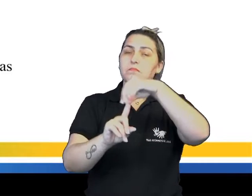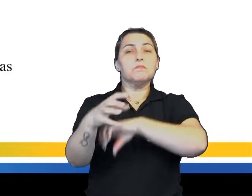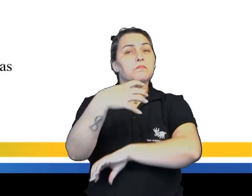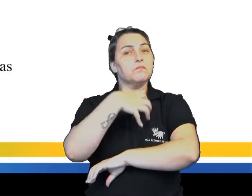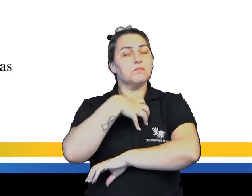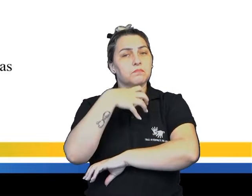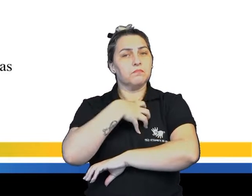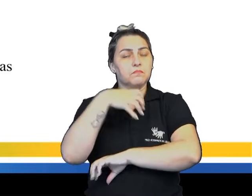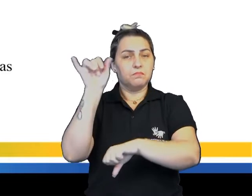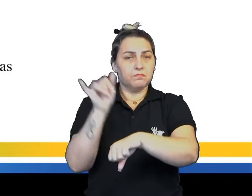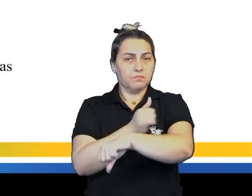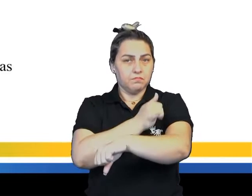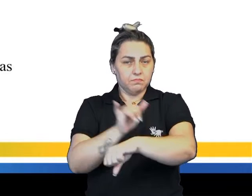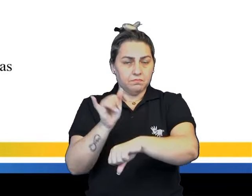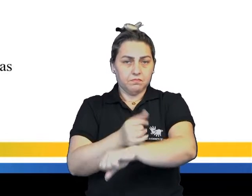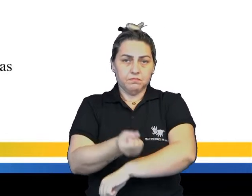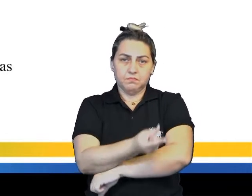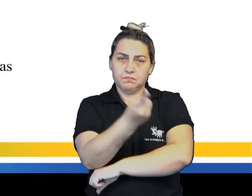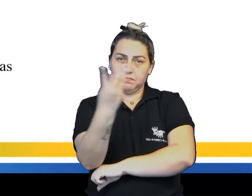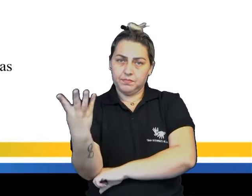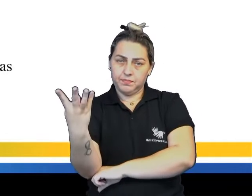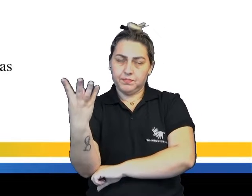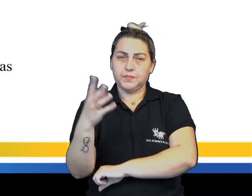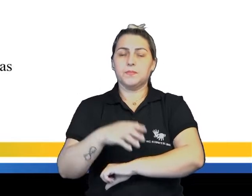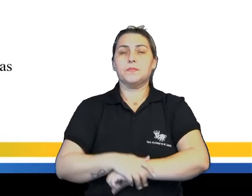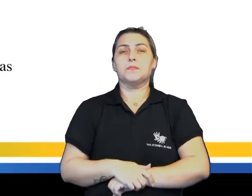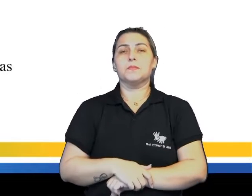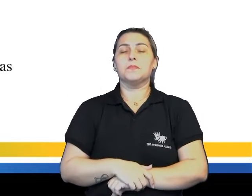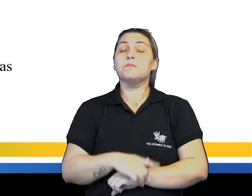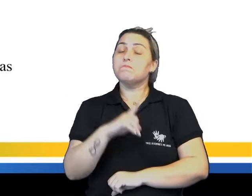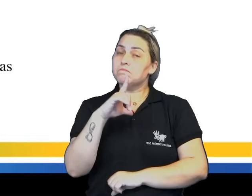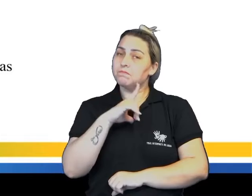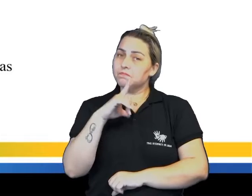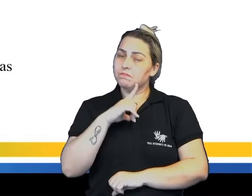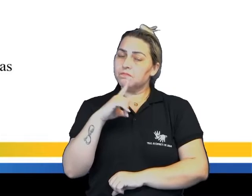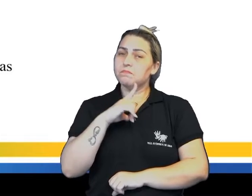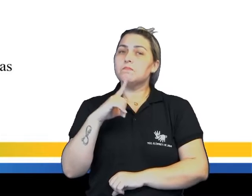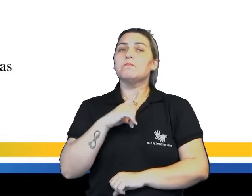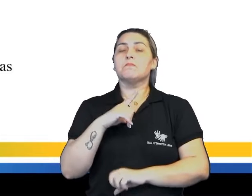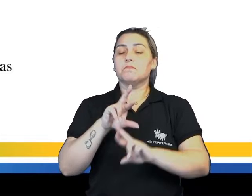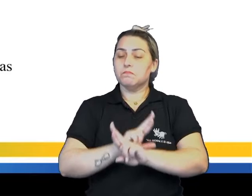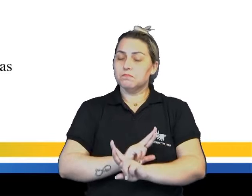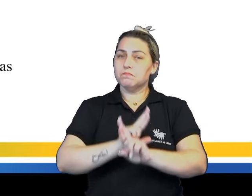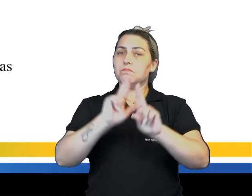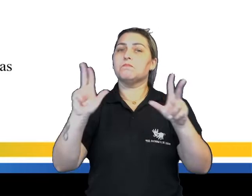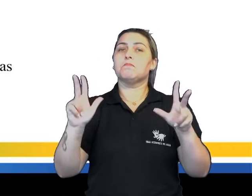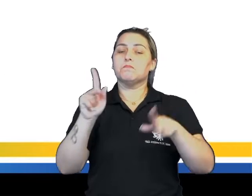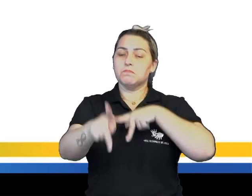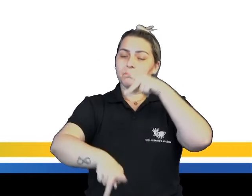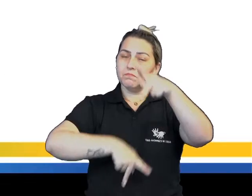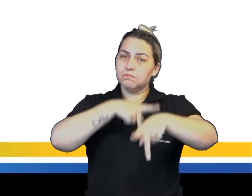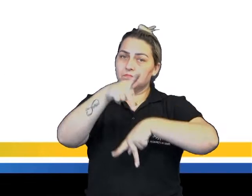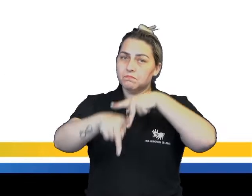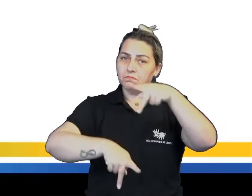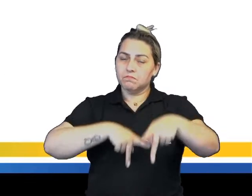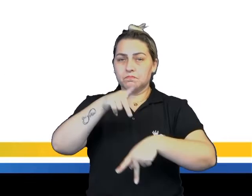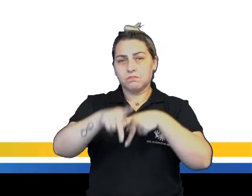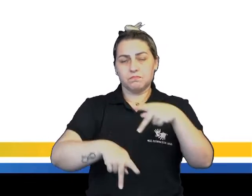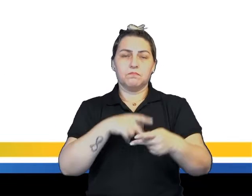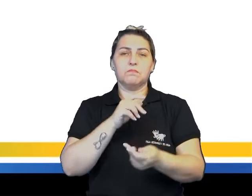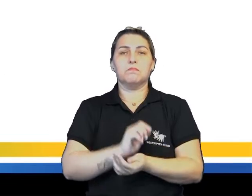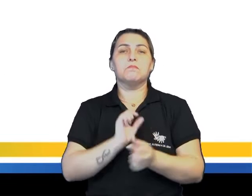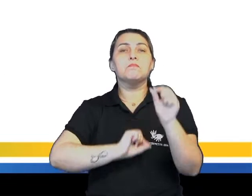forma as quantidades, pois haviam diferentes povos, certo? E